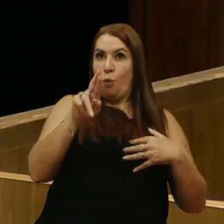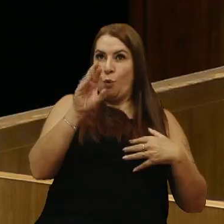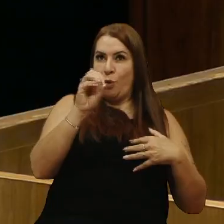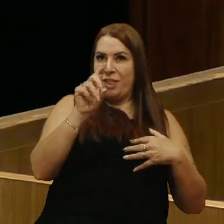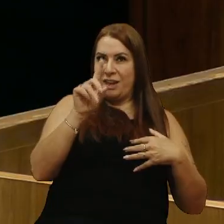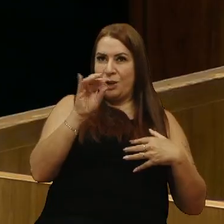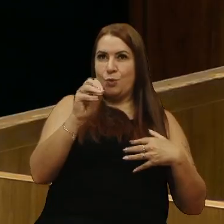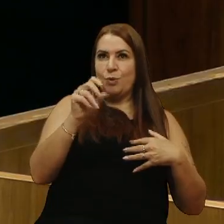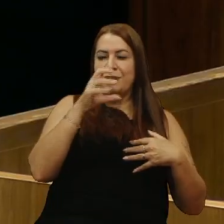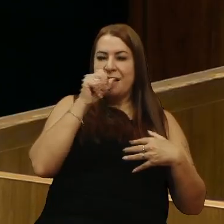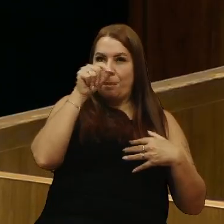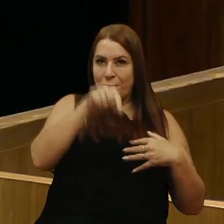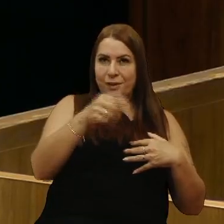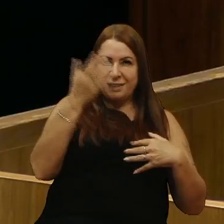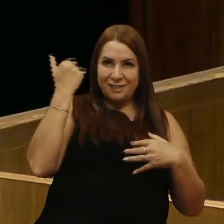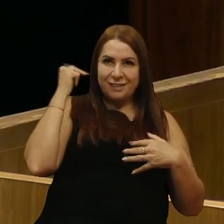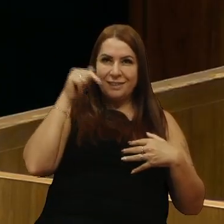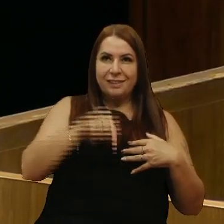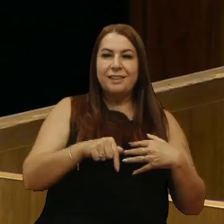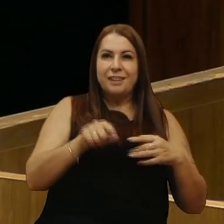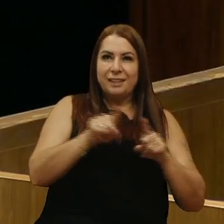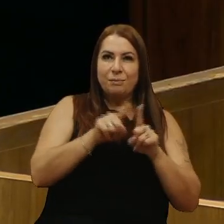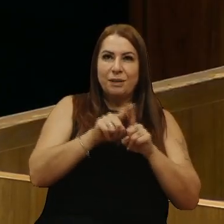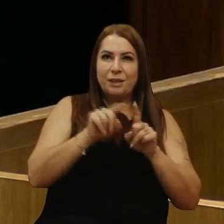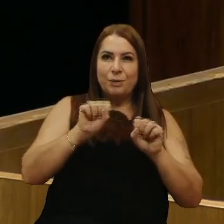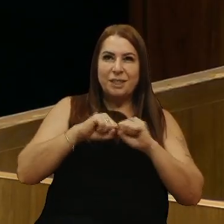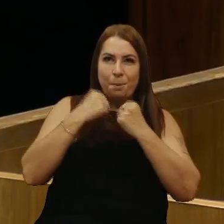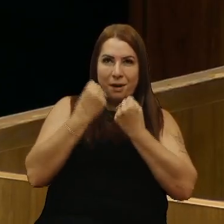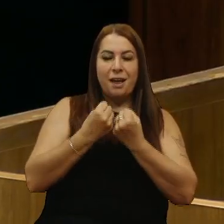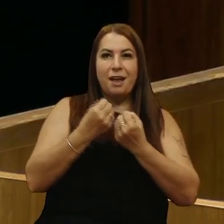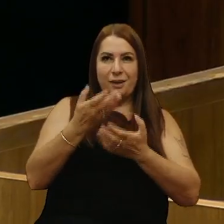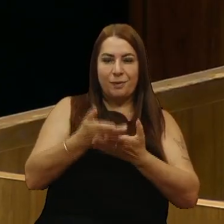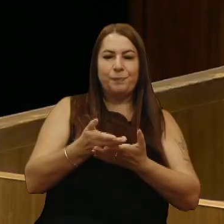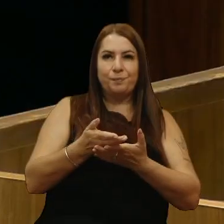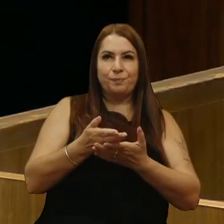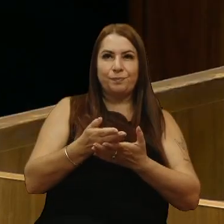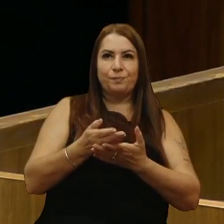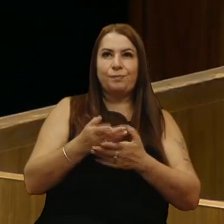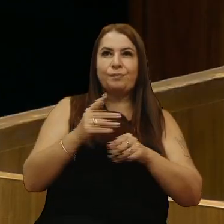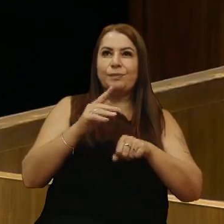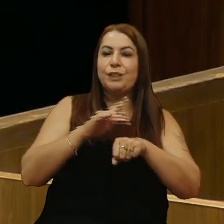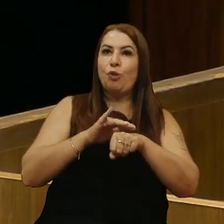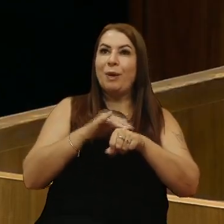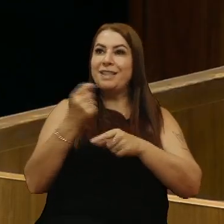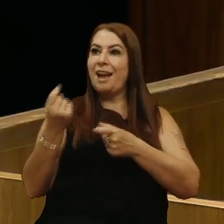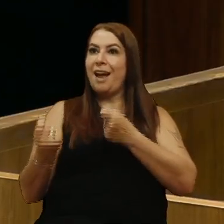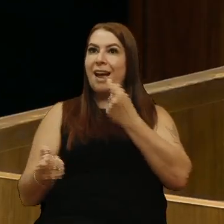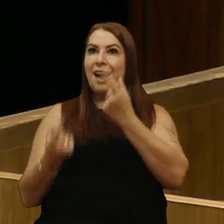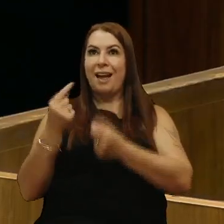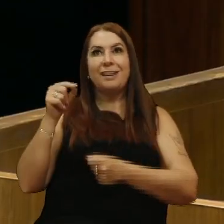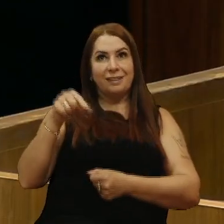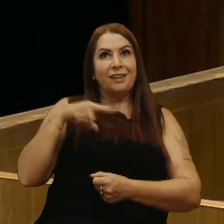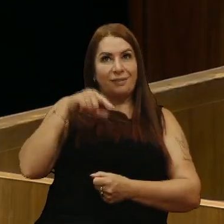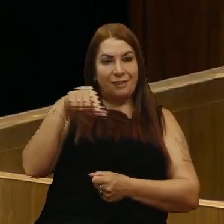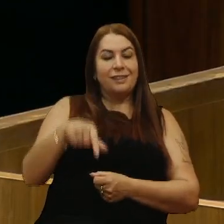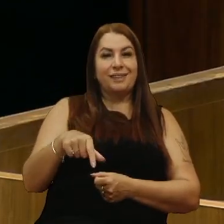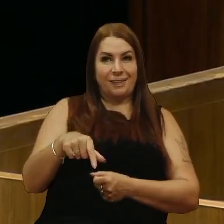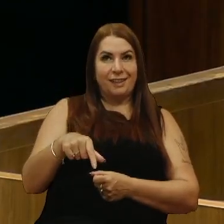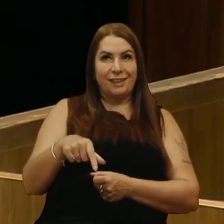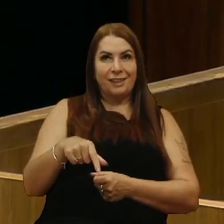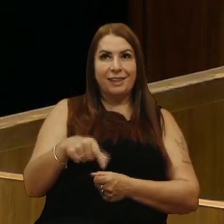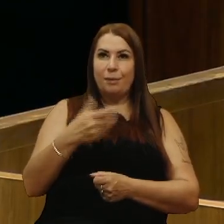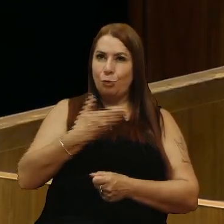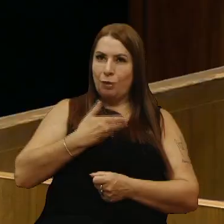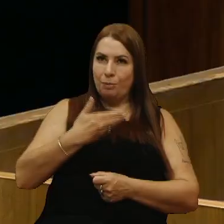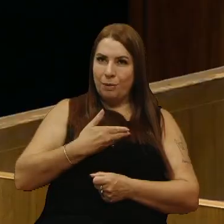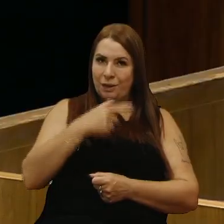dias. Sábado passado ele esteve aqui, teve um seminário, vereador Bortola, de doenças raras. O Rodrigo Montalvani estava aqui, que é muito